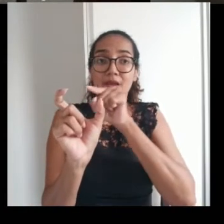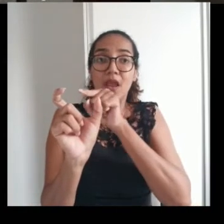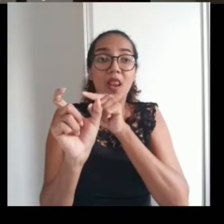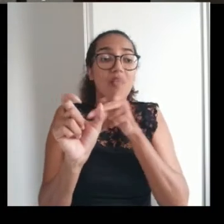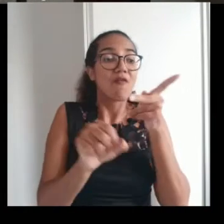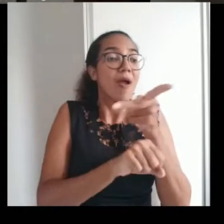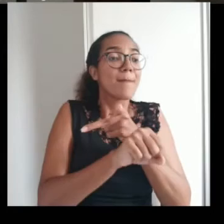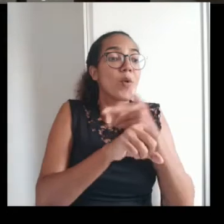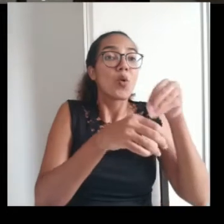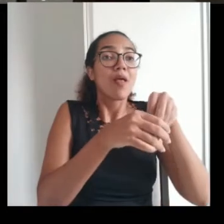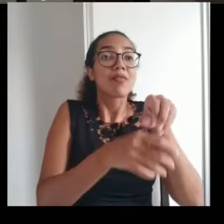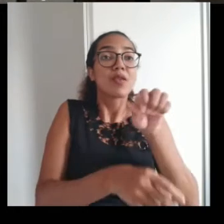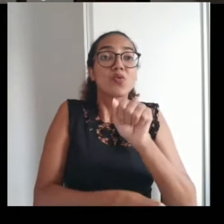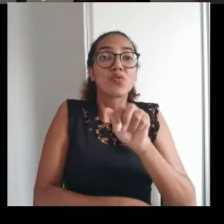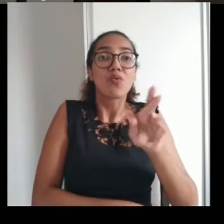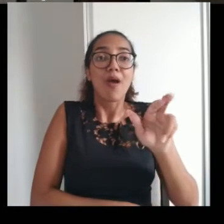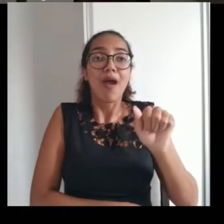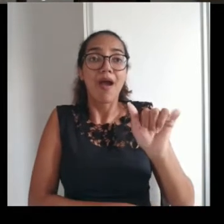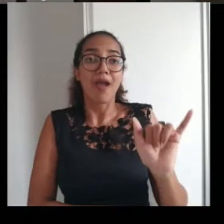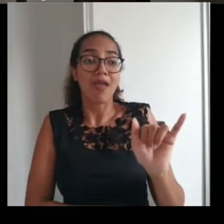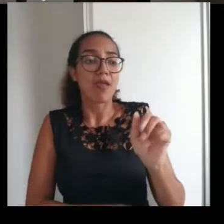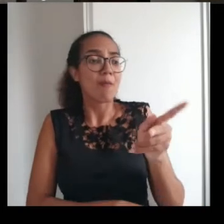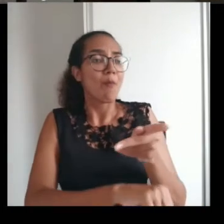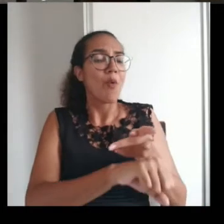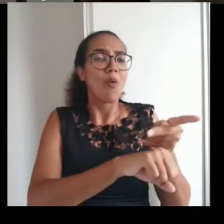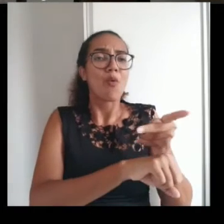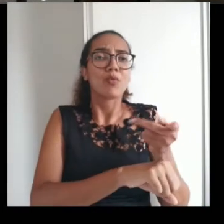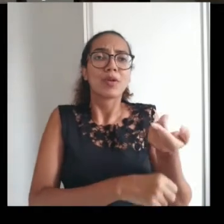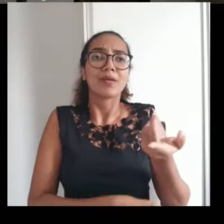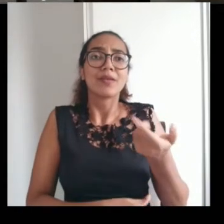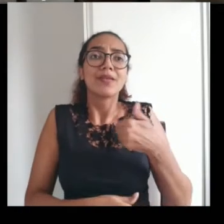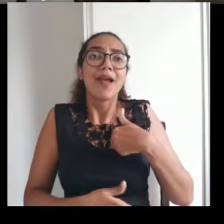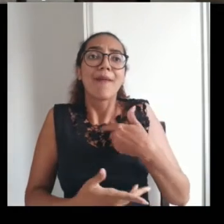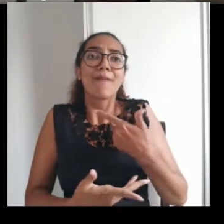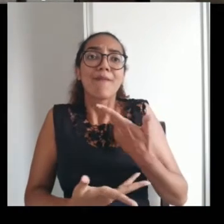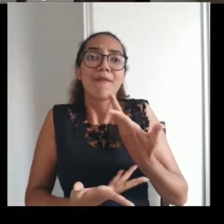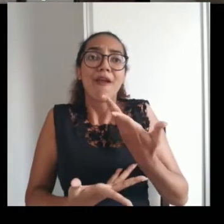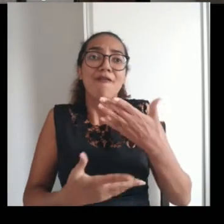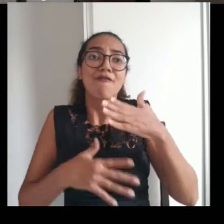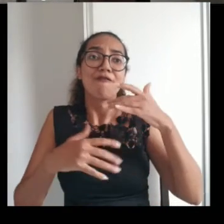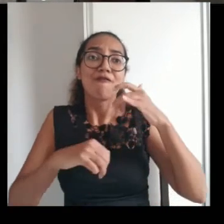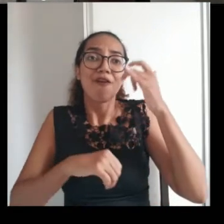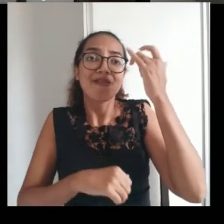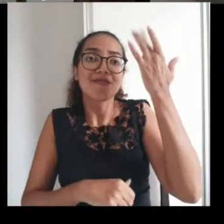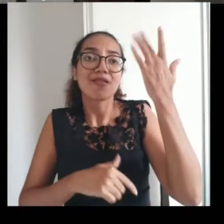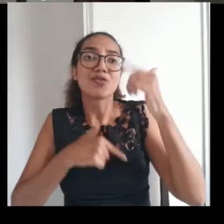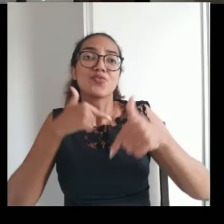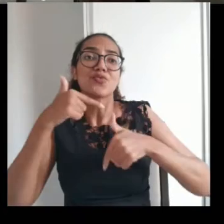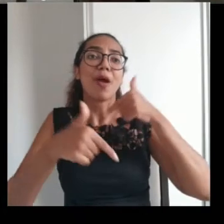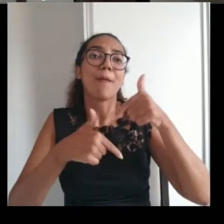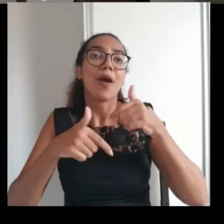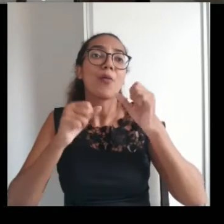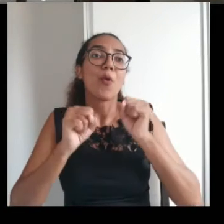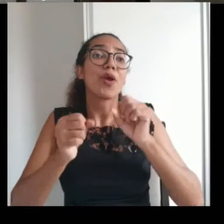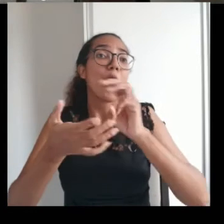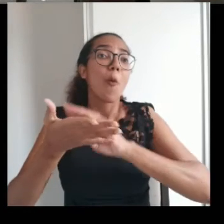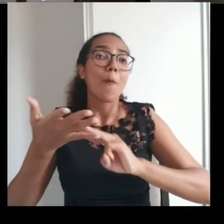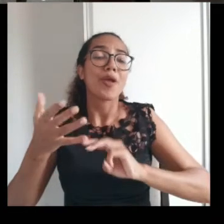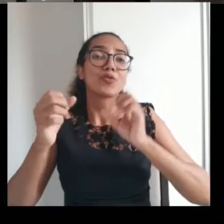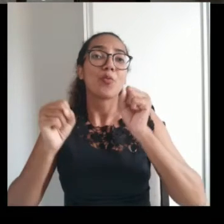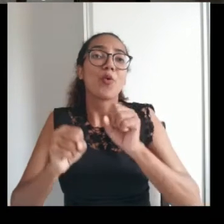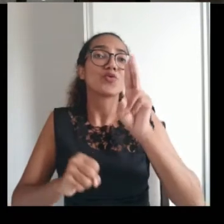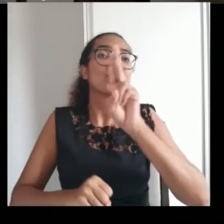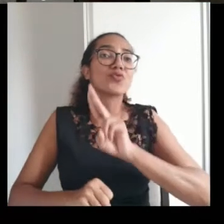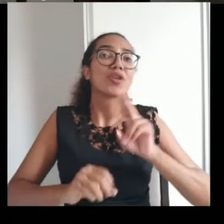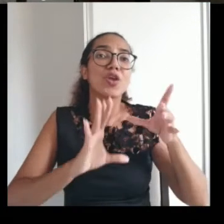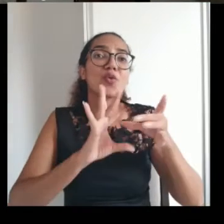naquele array. E eu simplifico a minha vida, porque eu posso reusar esse método nos diferentes contextos. Eu posso chegar aqui no método... Olha o tamanho do